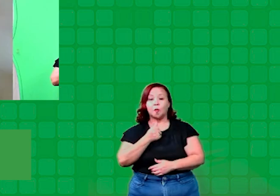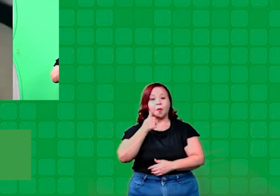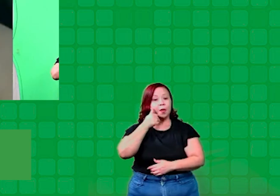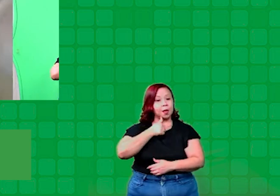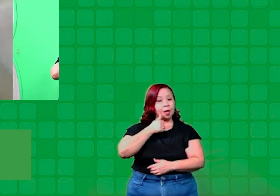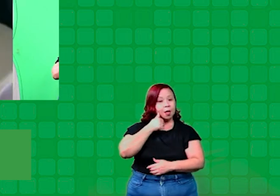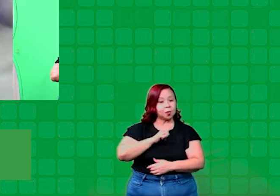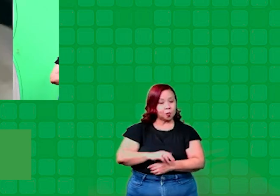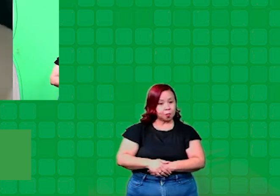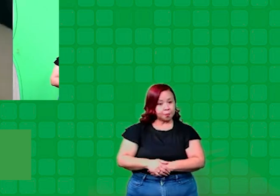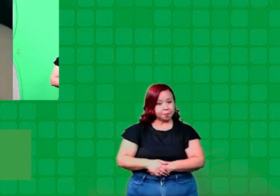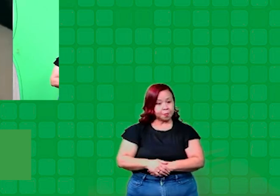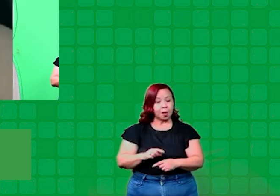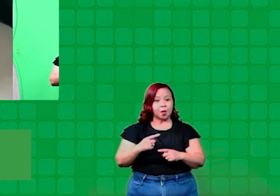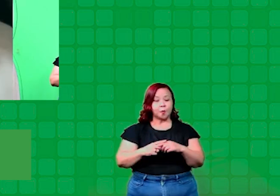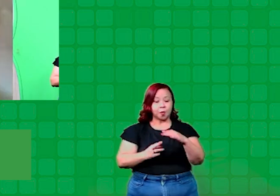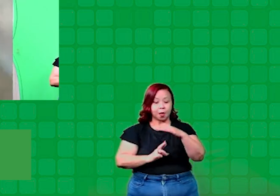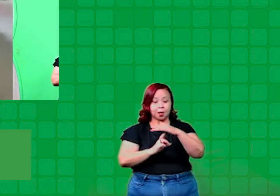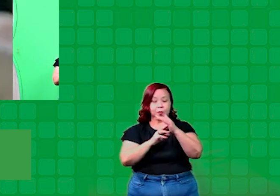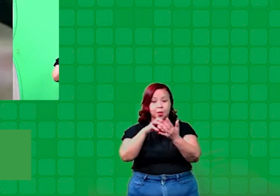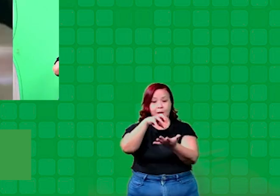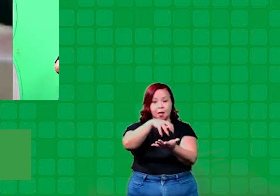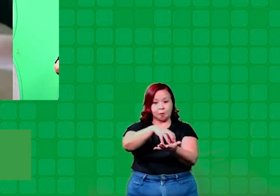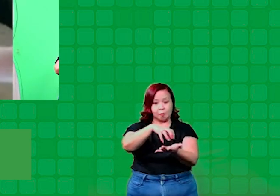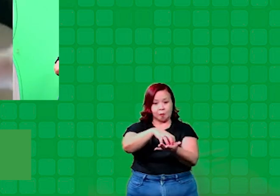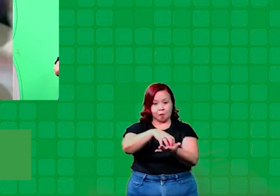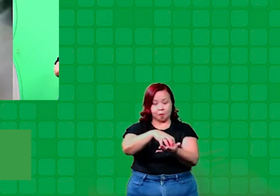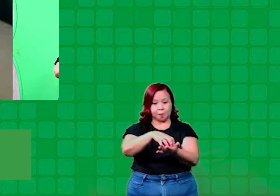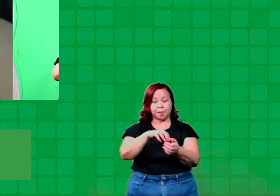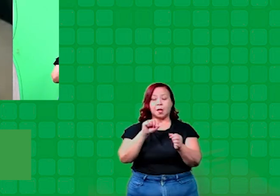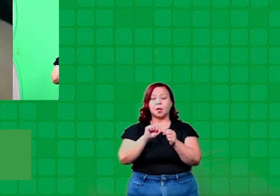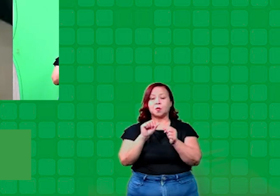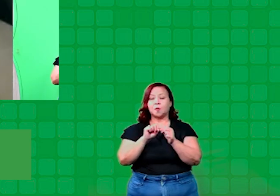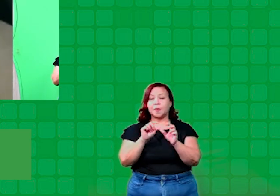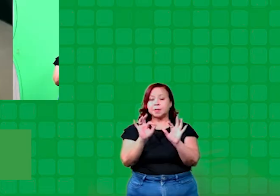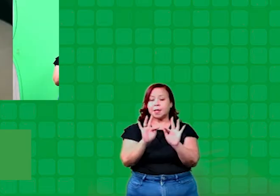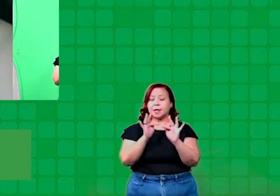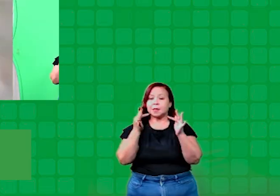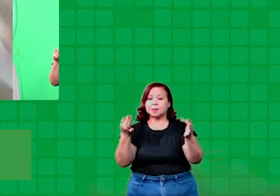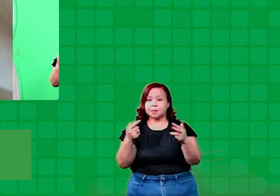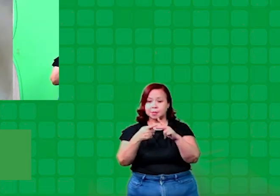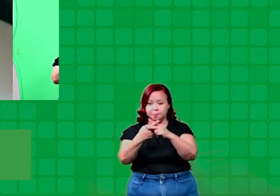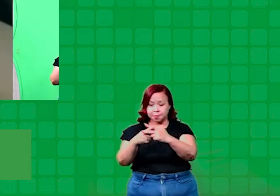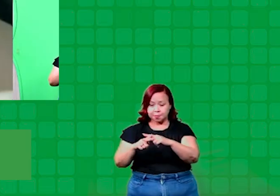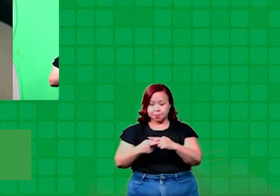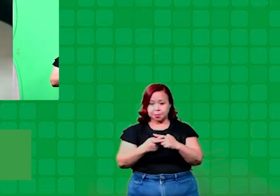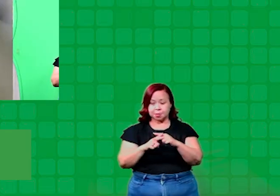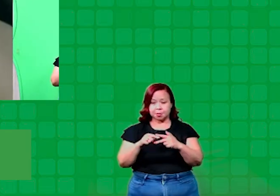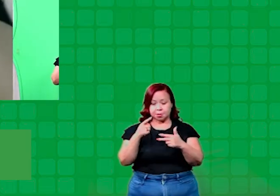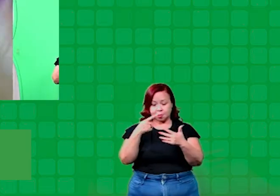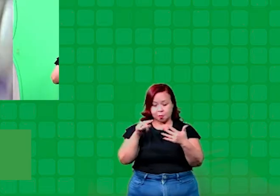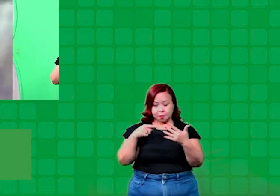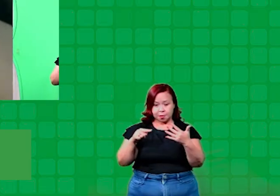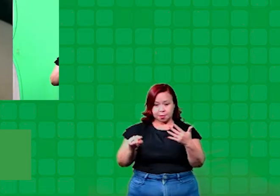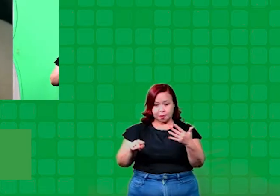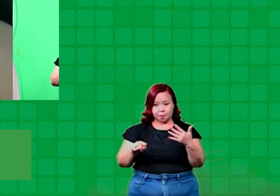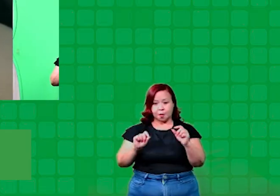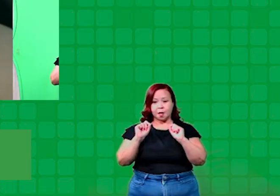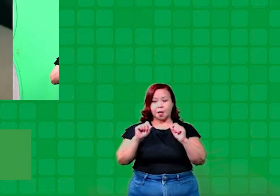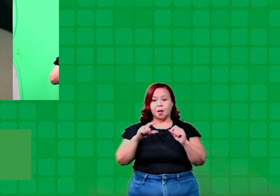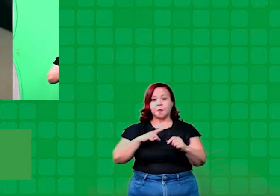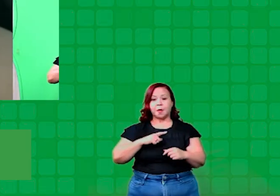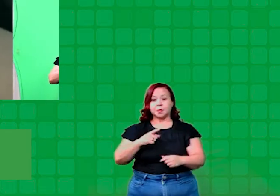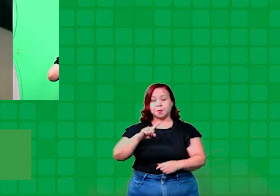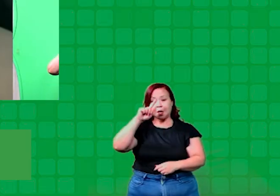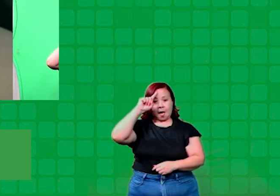saiba, a reitoria não nomeia ninguém. Então, assim, fazer essa pequena correção para que se estabeleça a autoridade